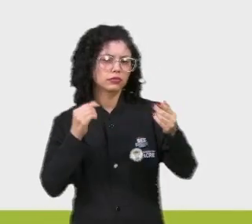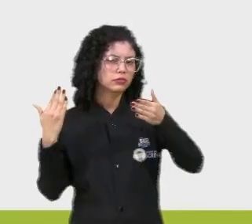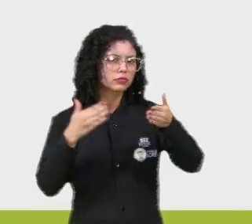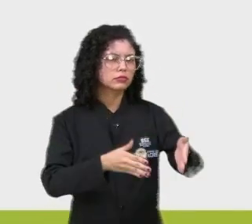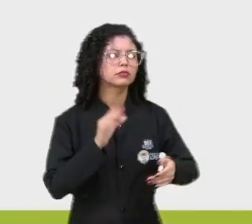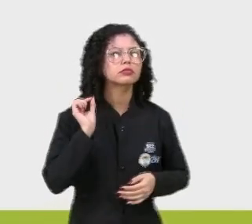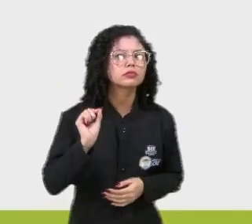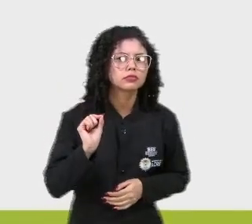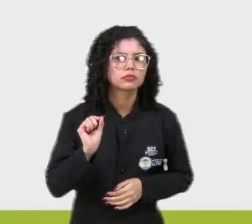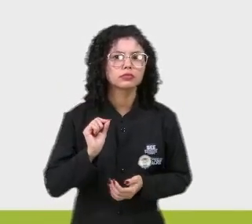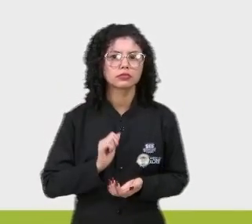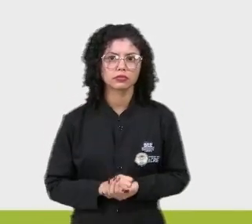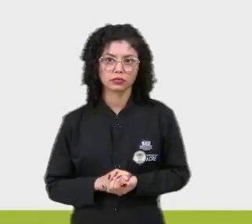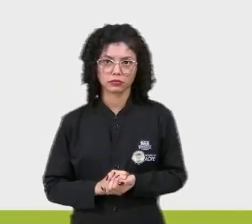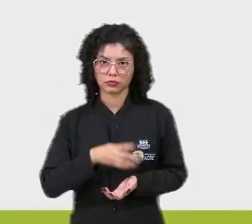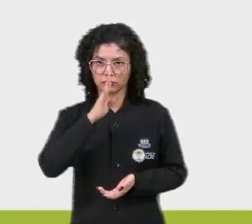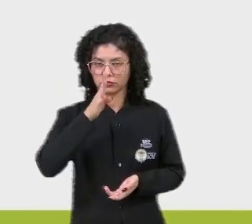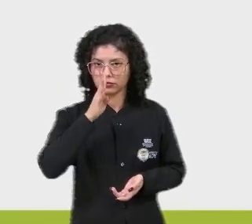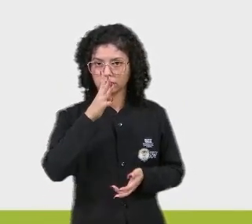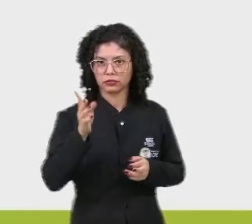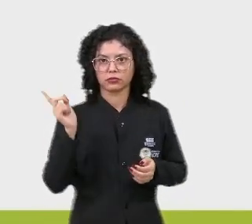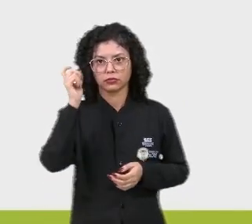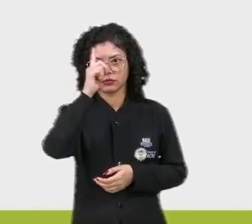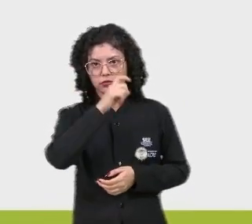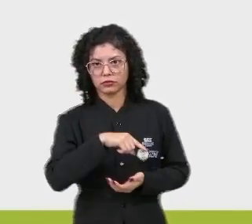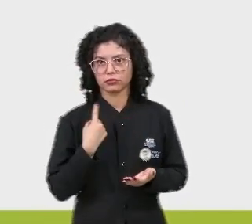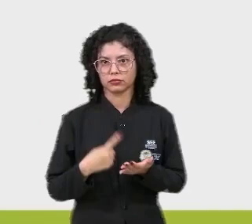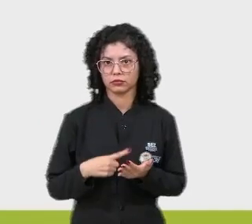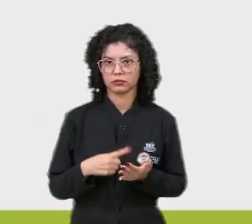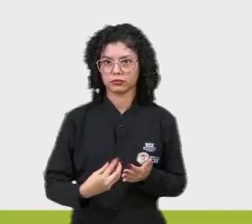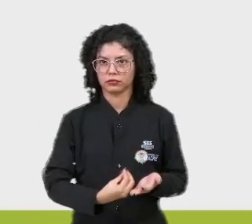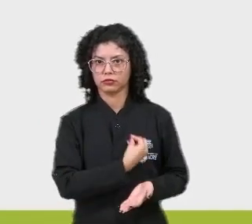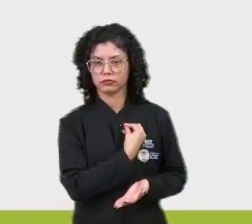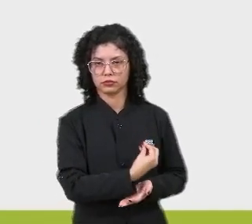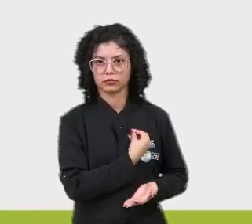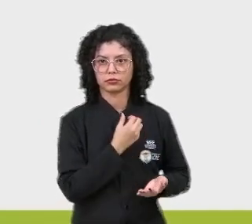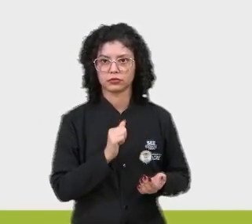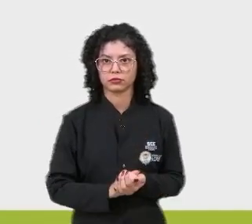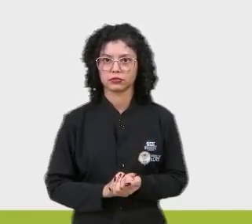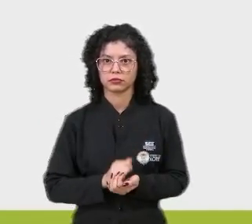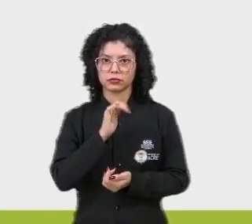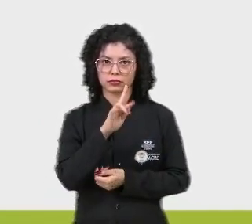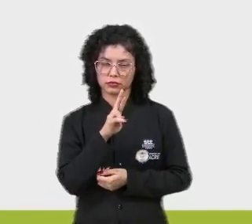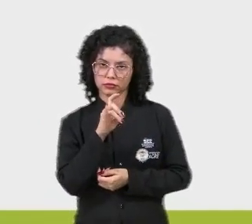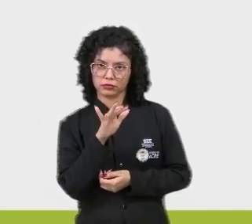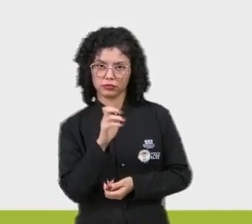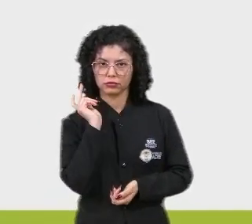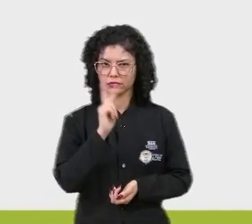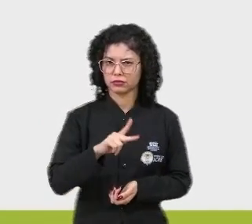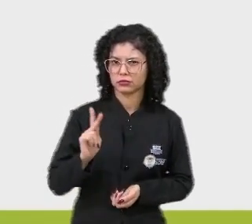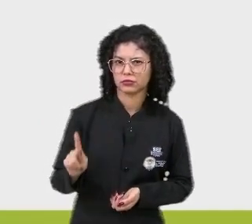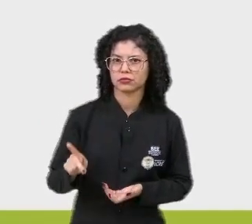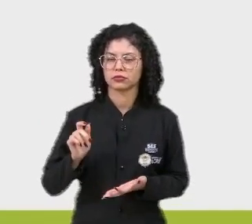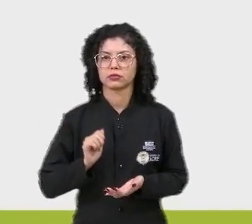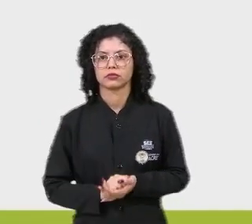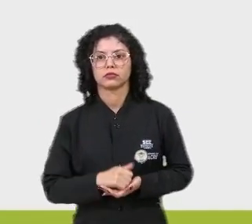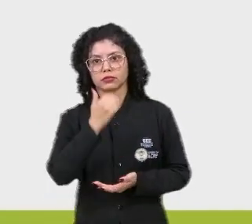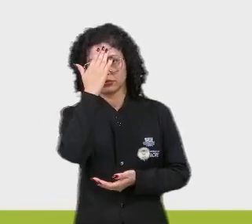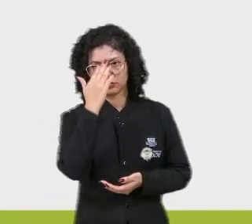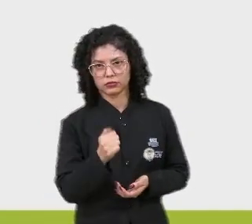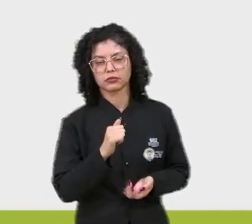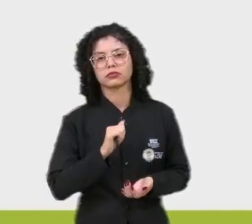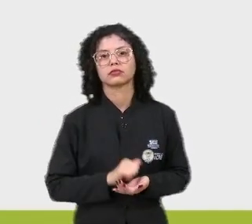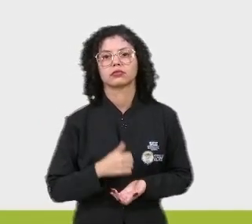objetivo de criticar as difíceis condições de vida dos refugiados Professor eu sei que